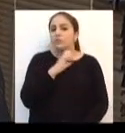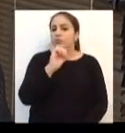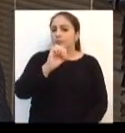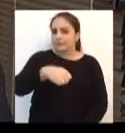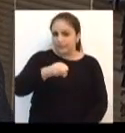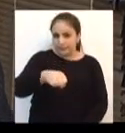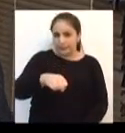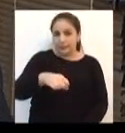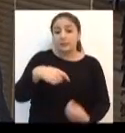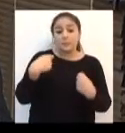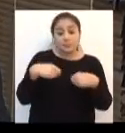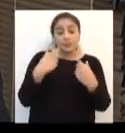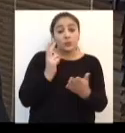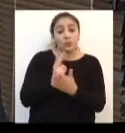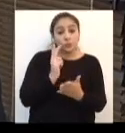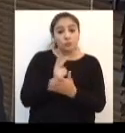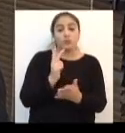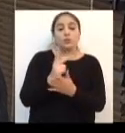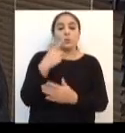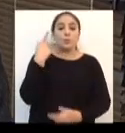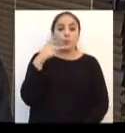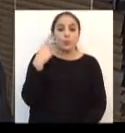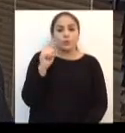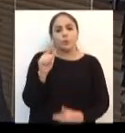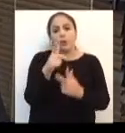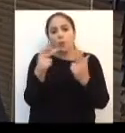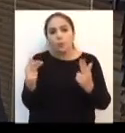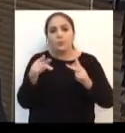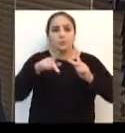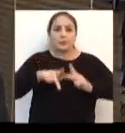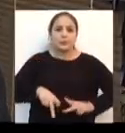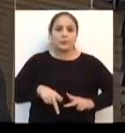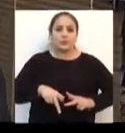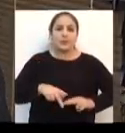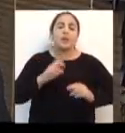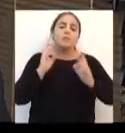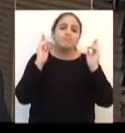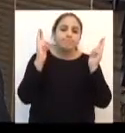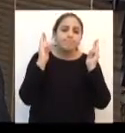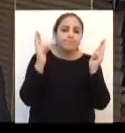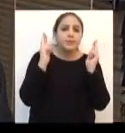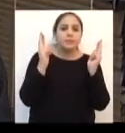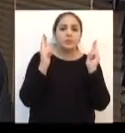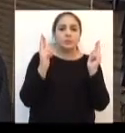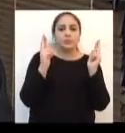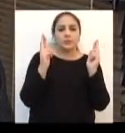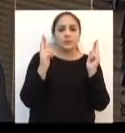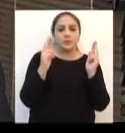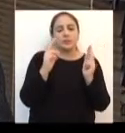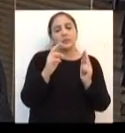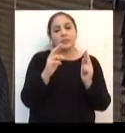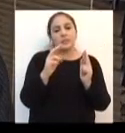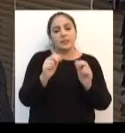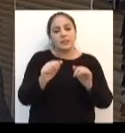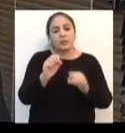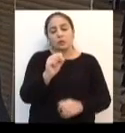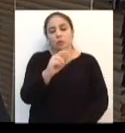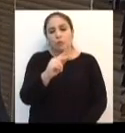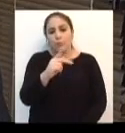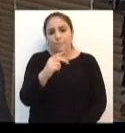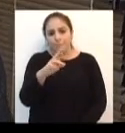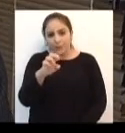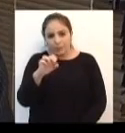sim que prevalece a política lá dentro para alguns ministros. Então eu espero que o Supremo realmente